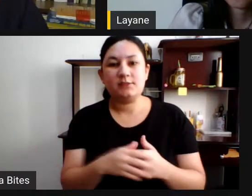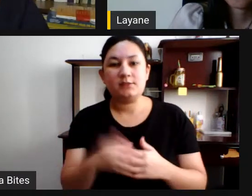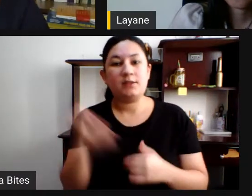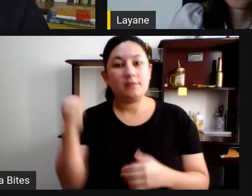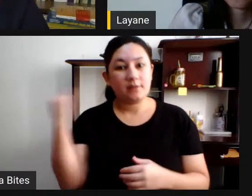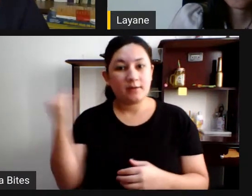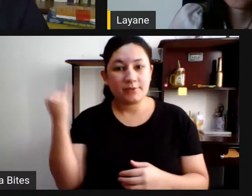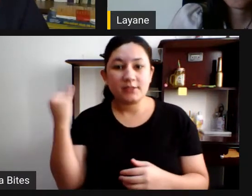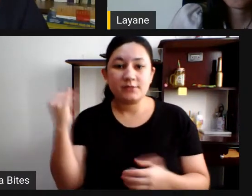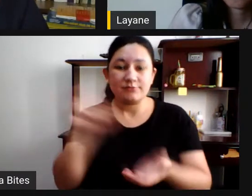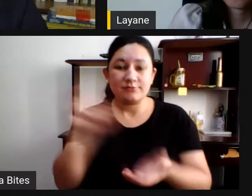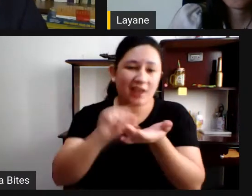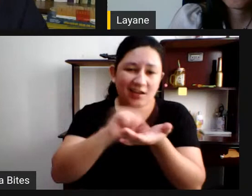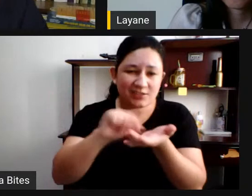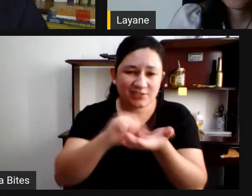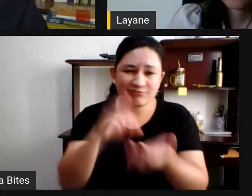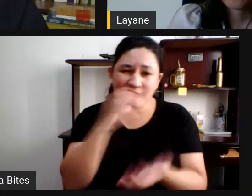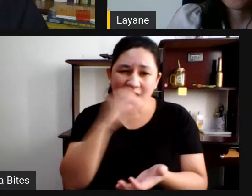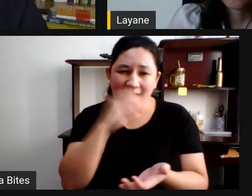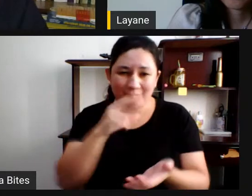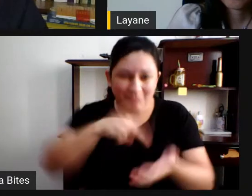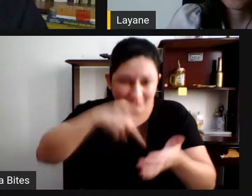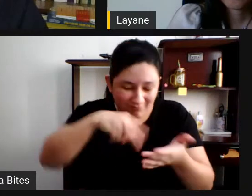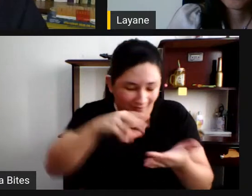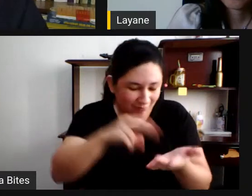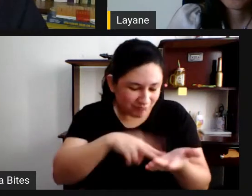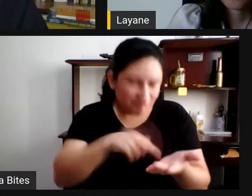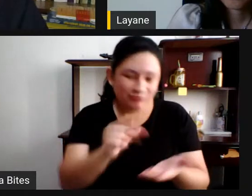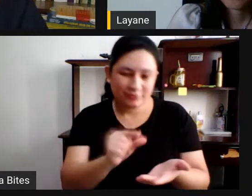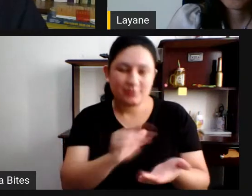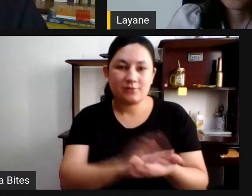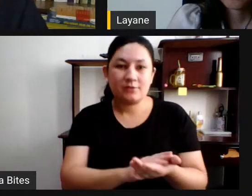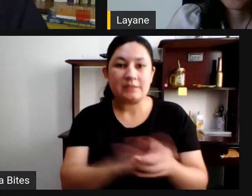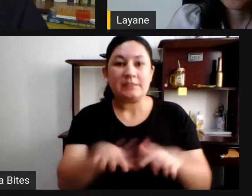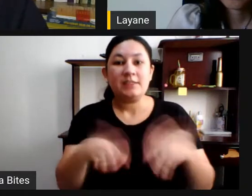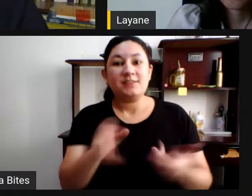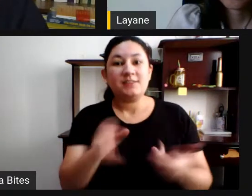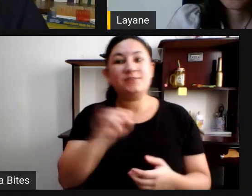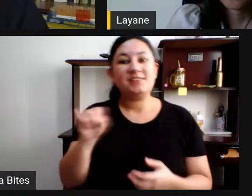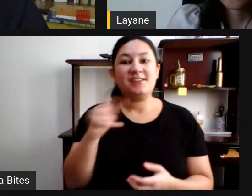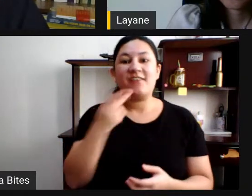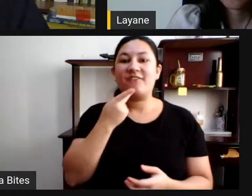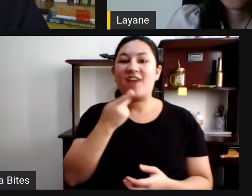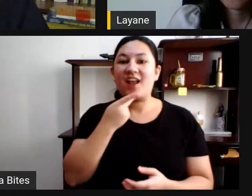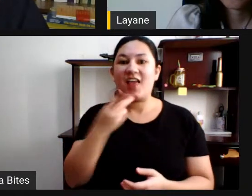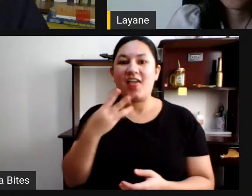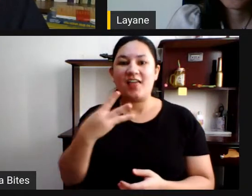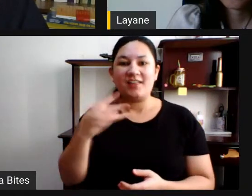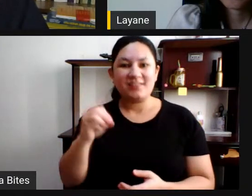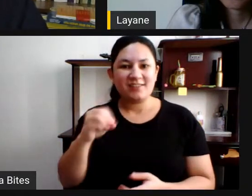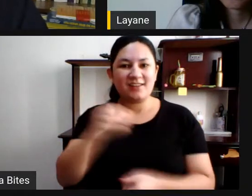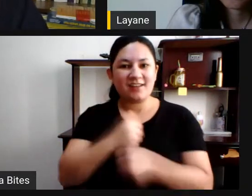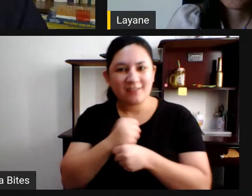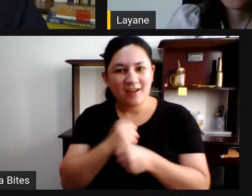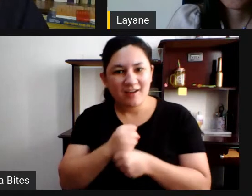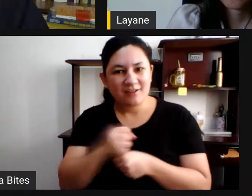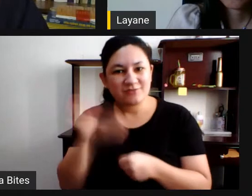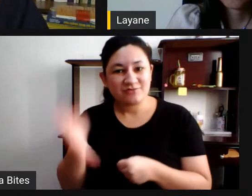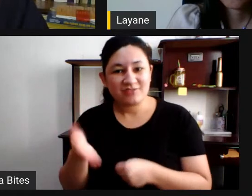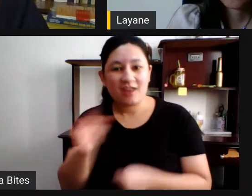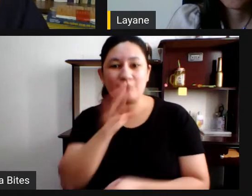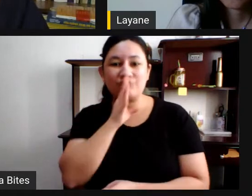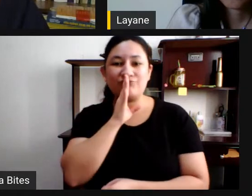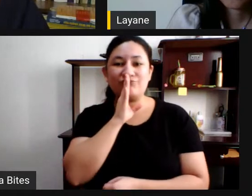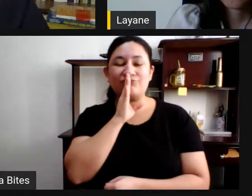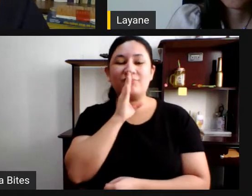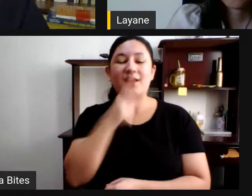pequenos então quando ele se refere a 30 anos de silêncio ele parece também estar se referindo aquilo que ele supõe que ele deveria